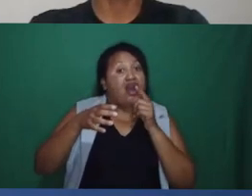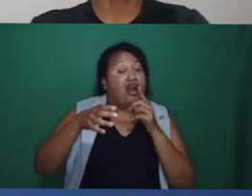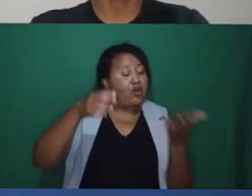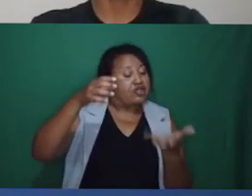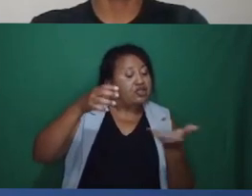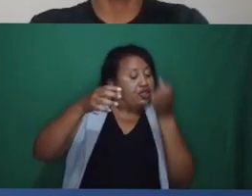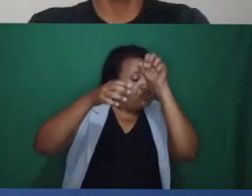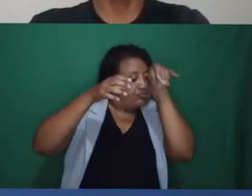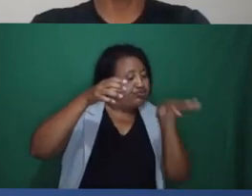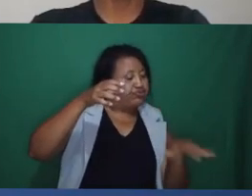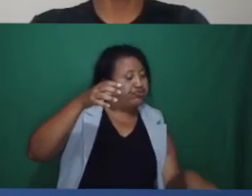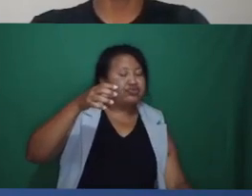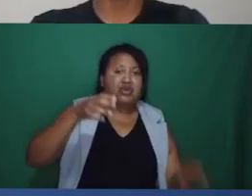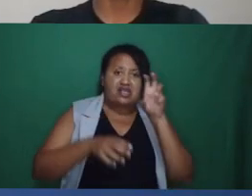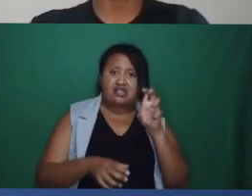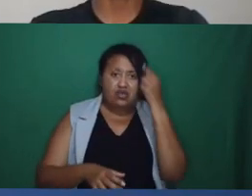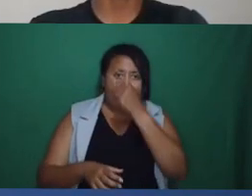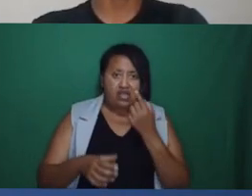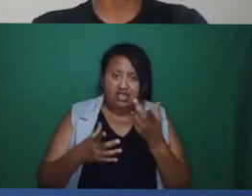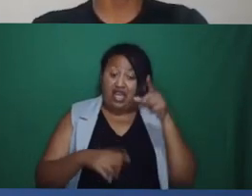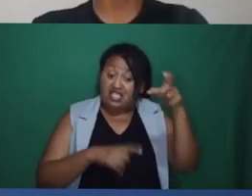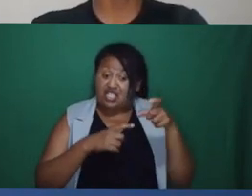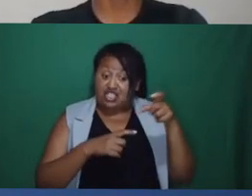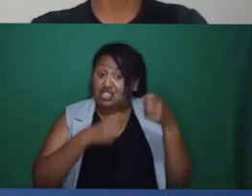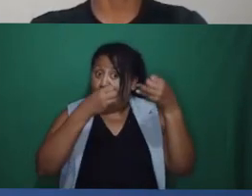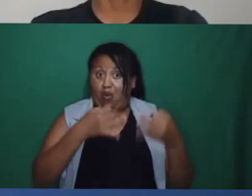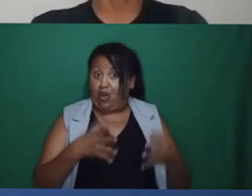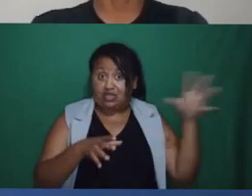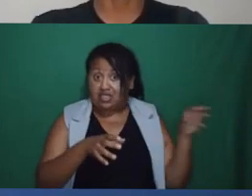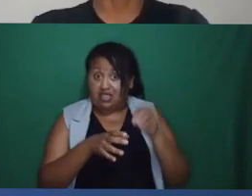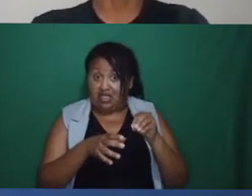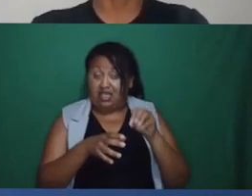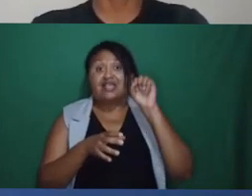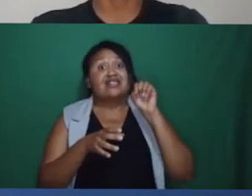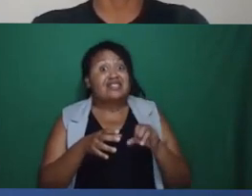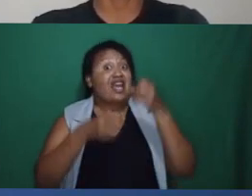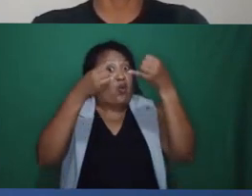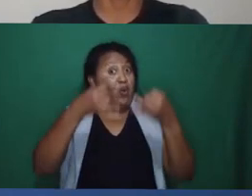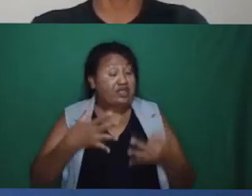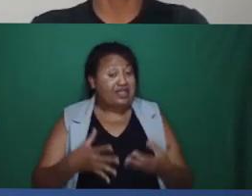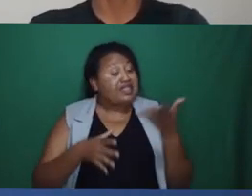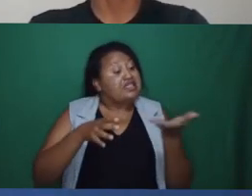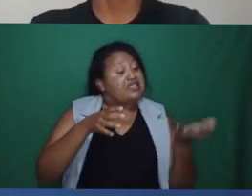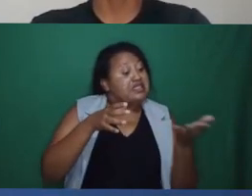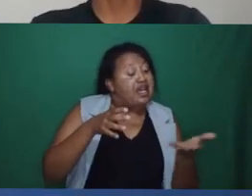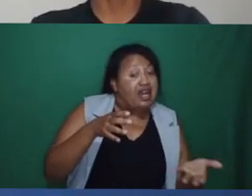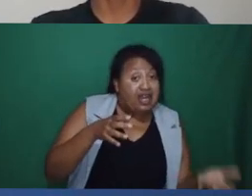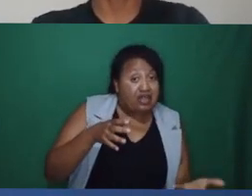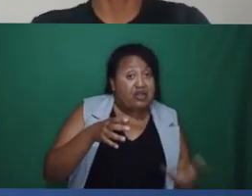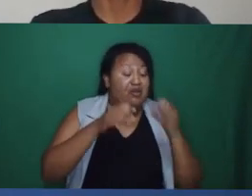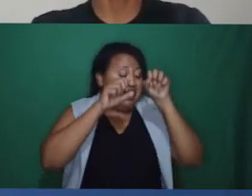5 horas esse X Ele não é Quantos serão adicionados e sim o total de ralos necessários para